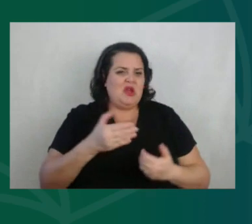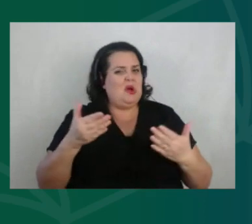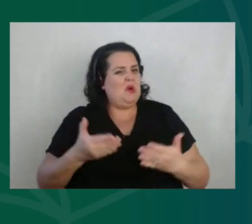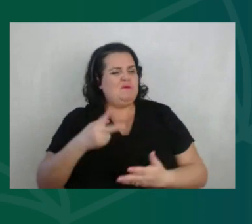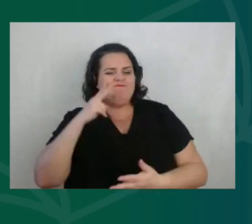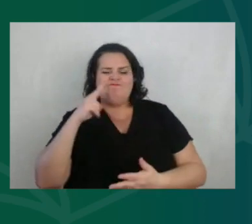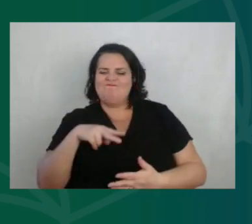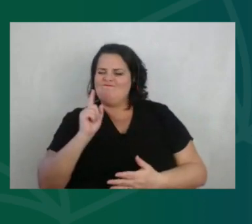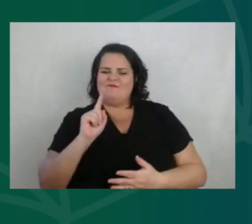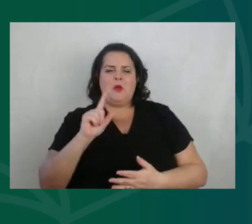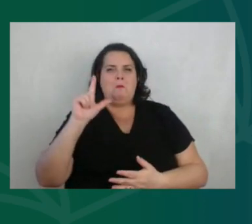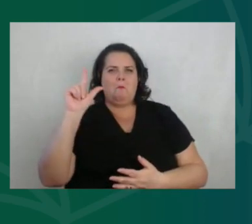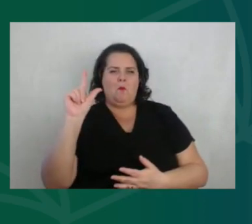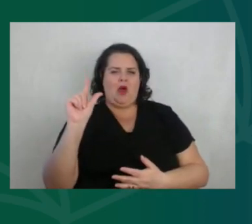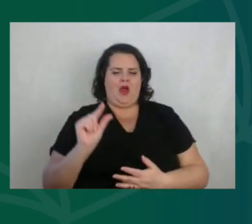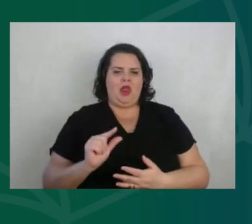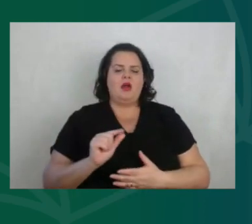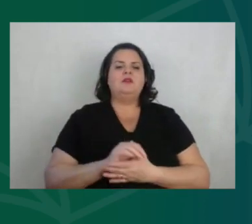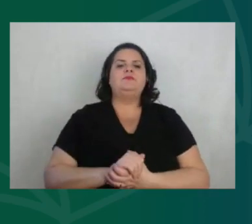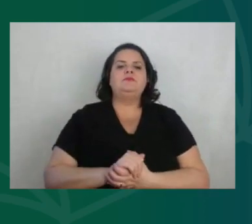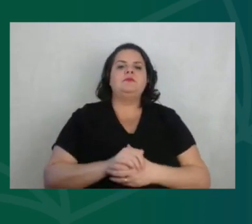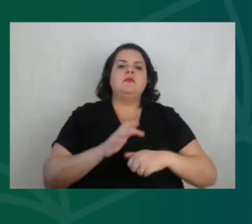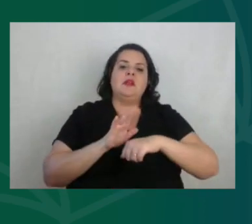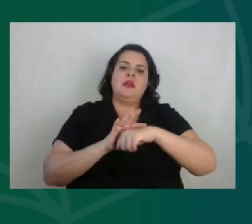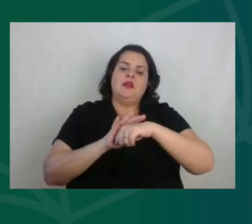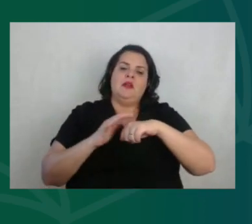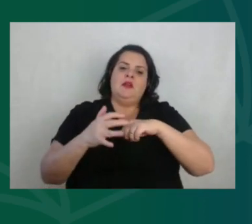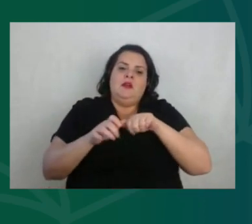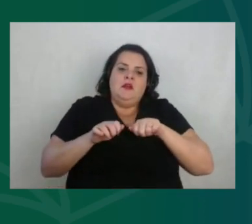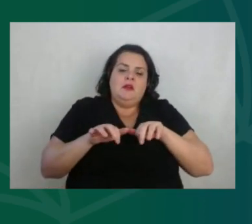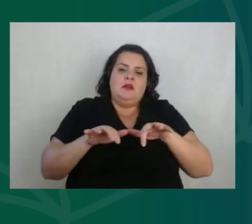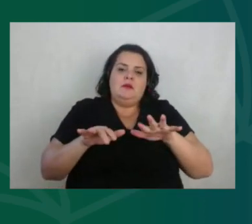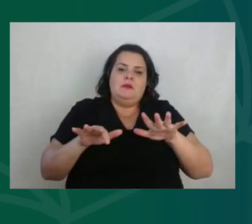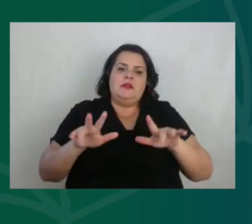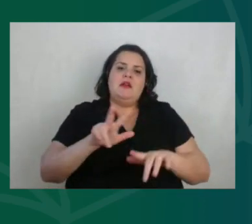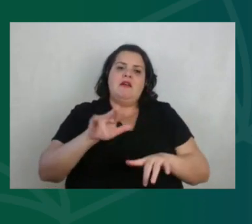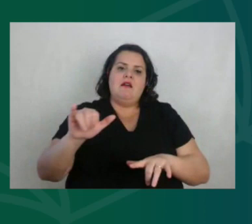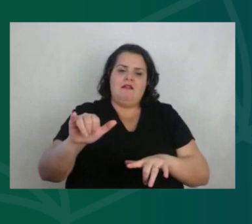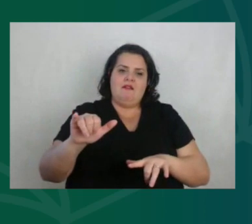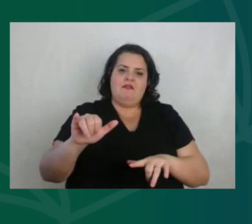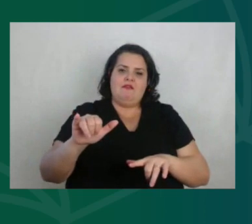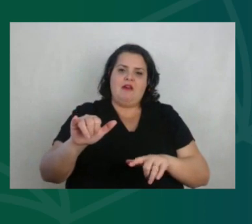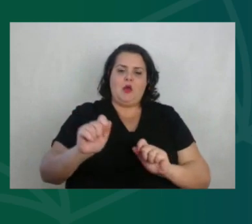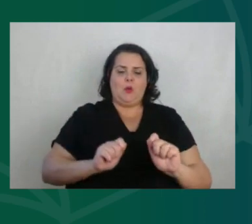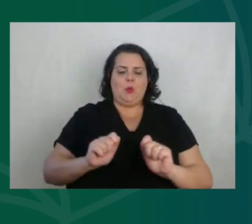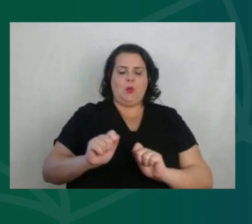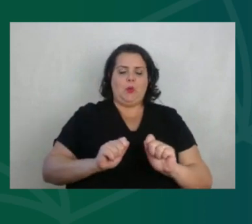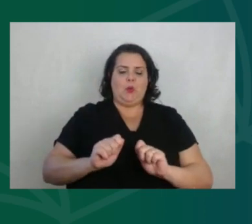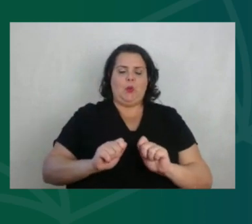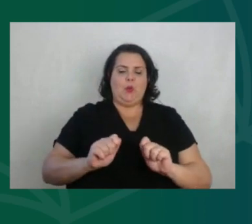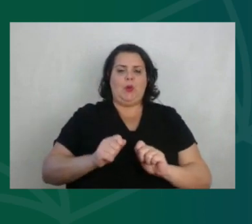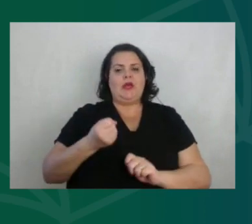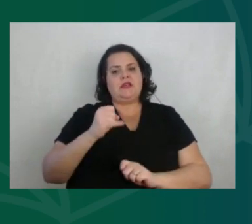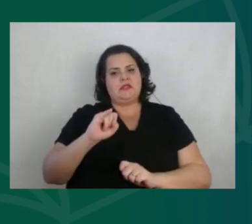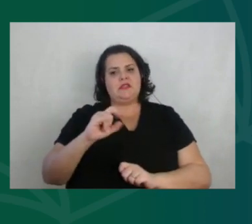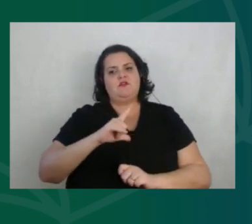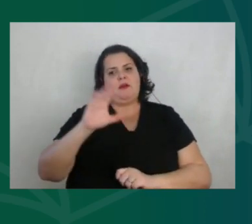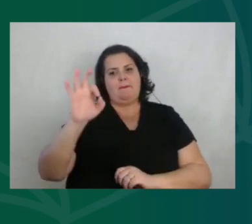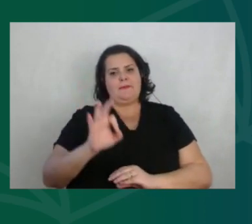que isso. E a pandemia tende a se controlar com níveis inferiores a esse. E as boas notícias